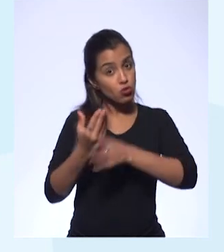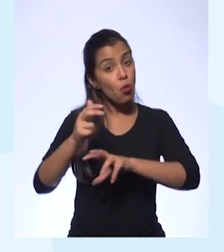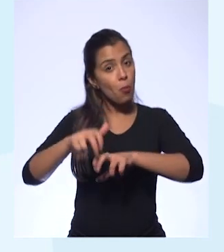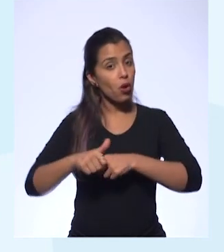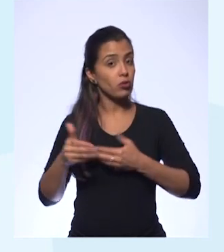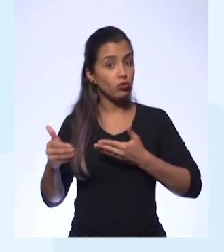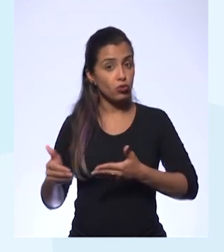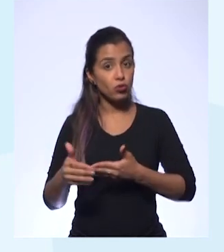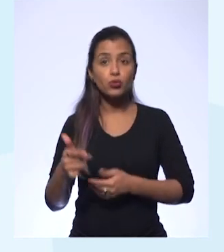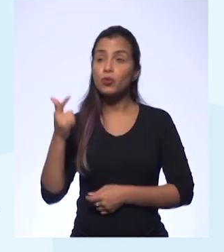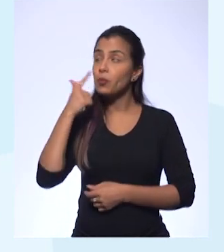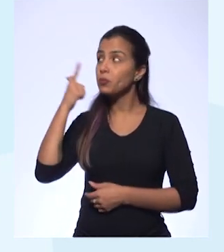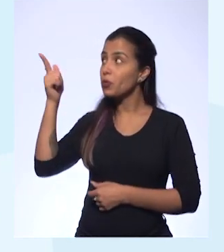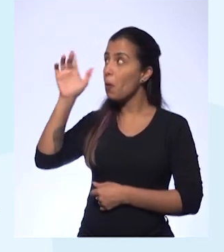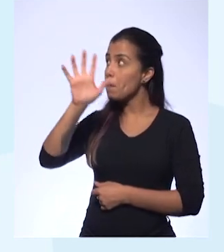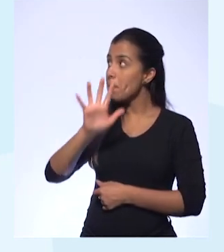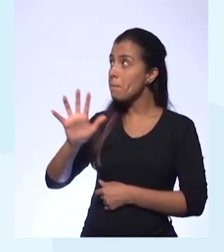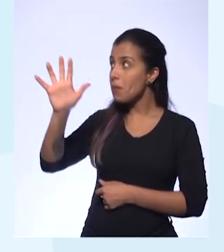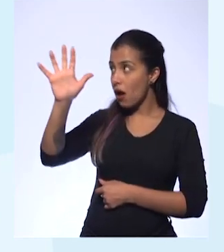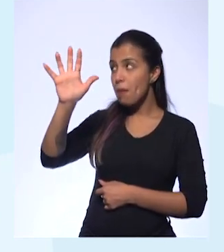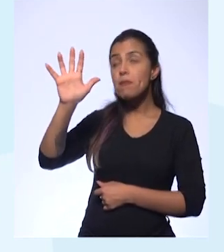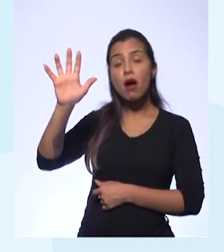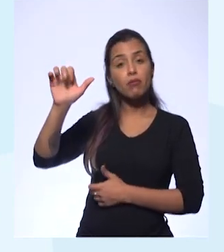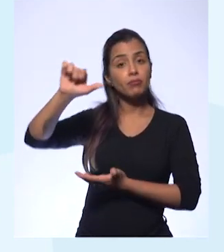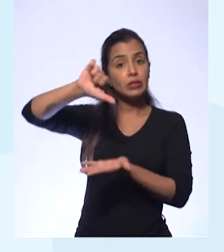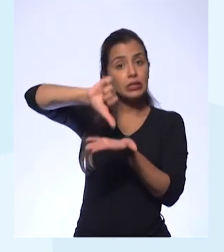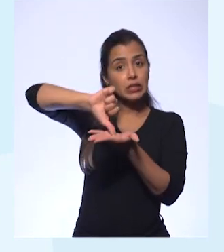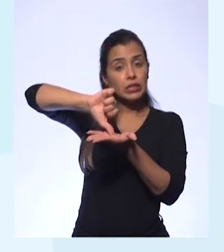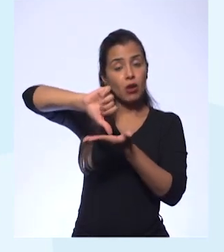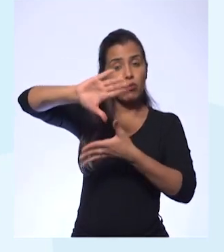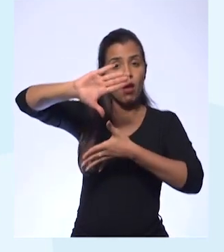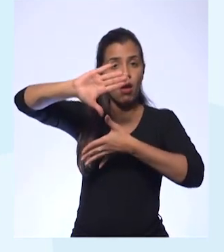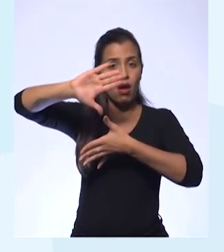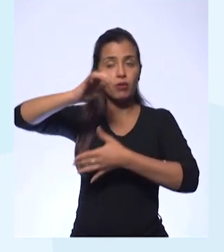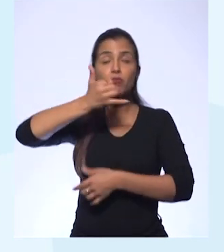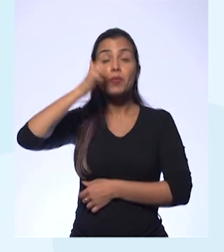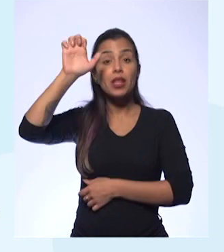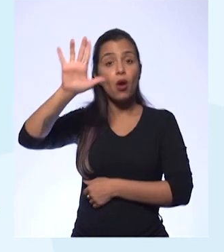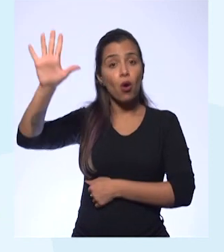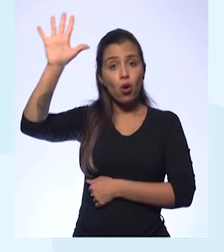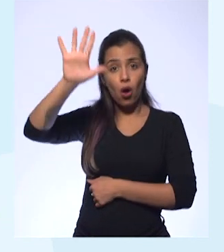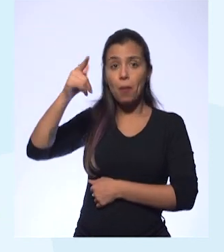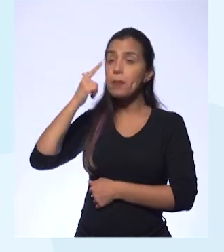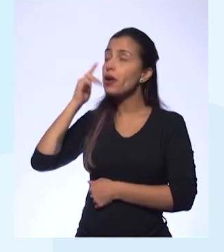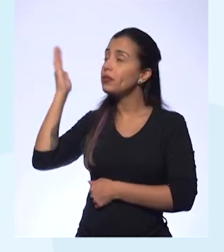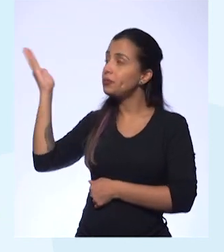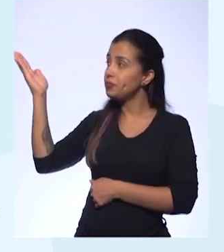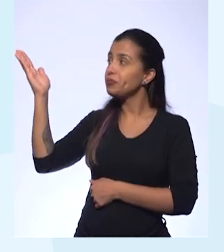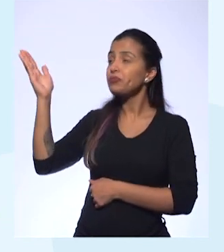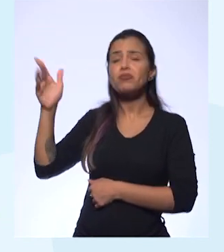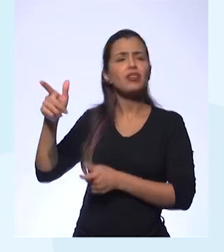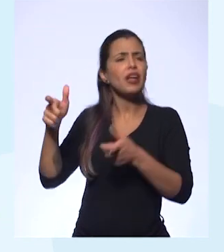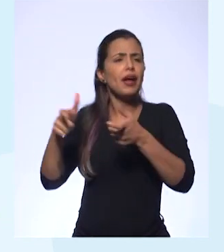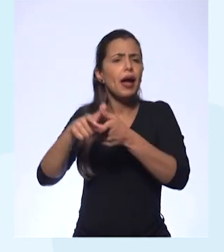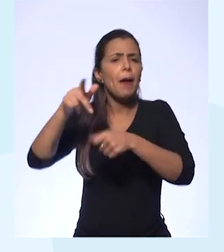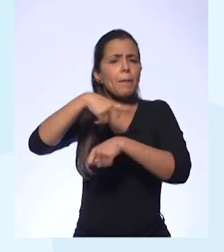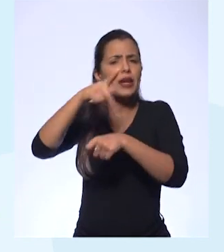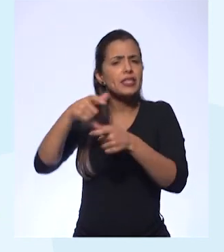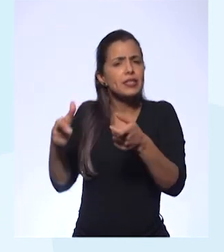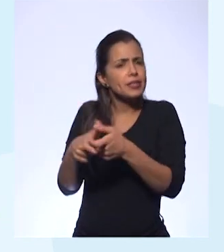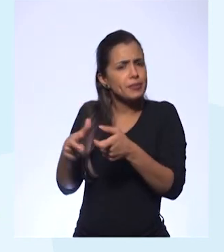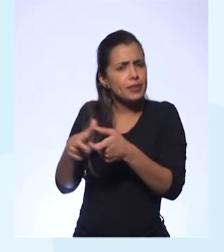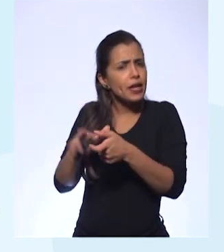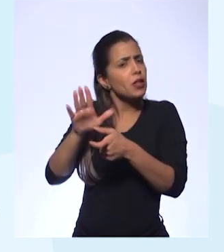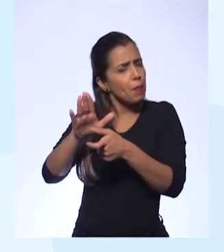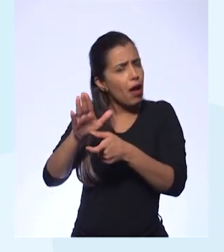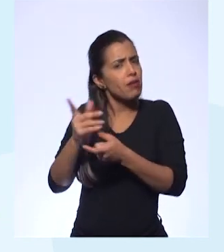área central da Europa, né? São países de territórios pequenos, né? Mas que têm uma desenvoltura econômica